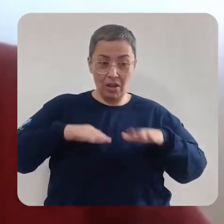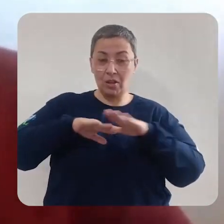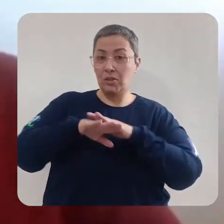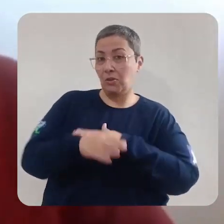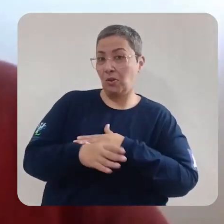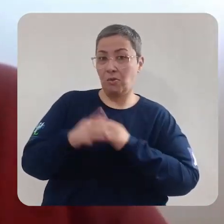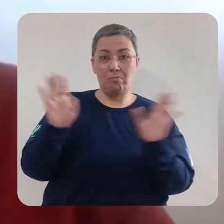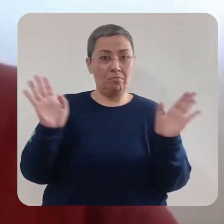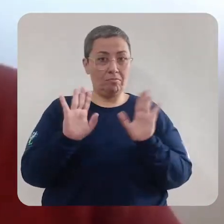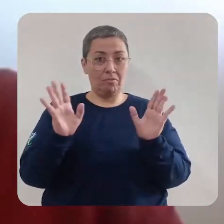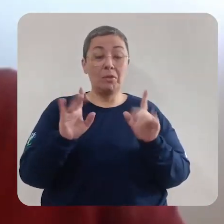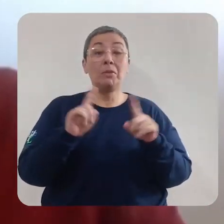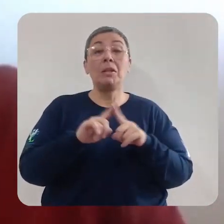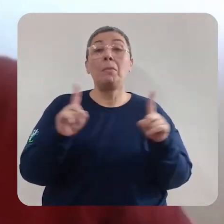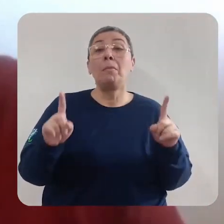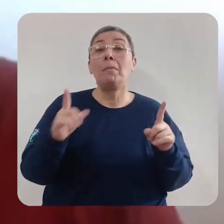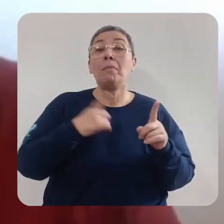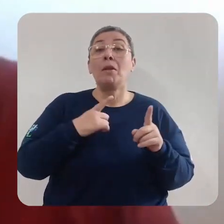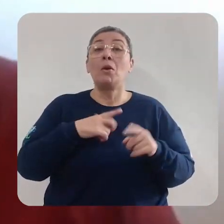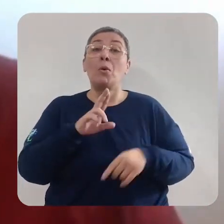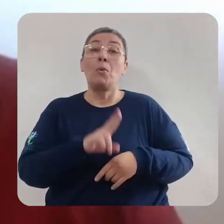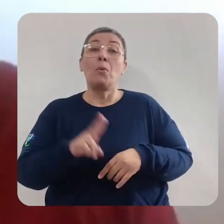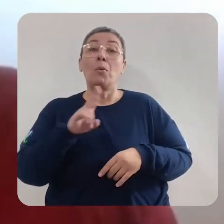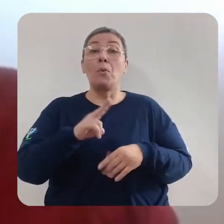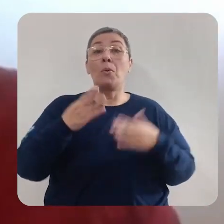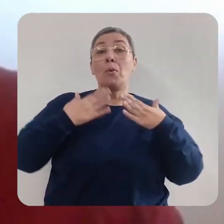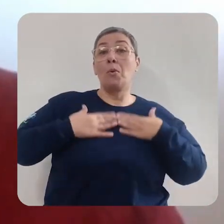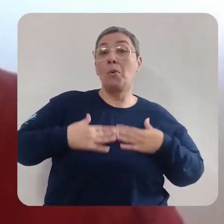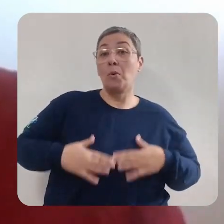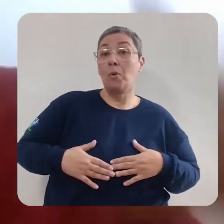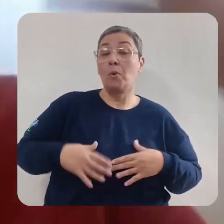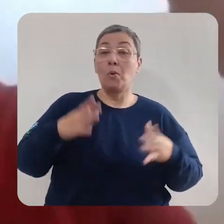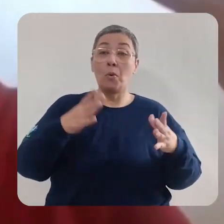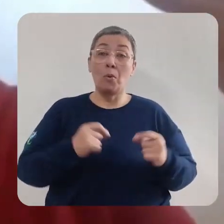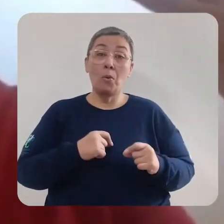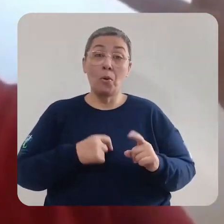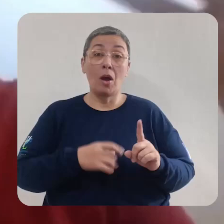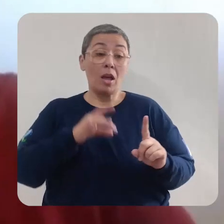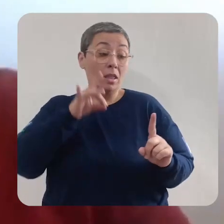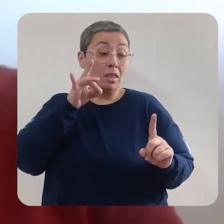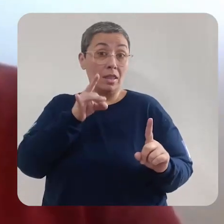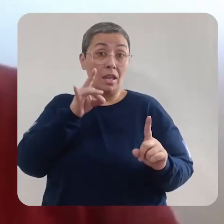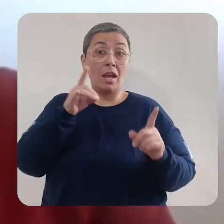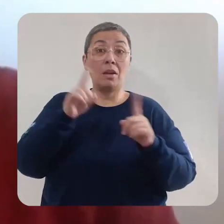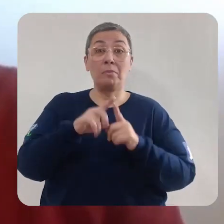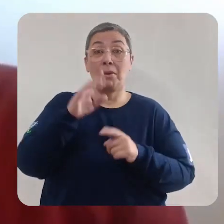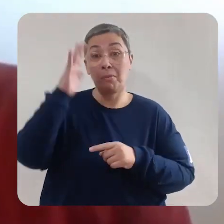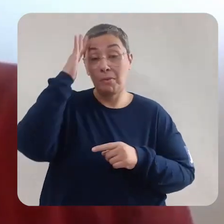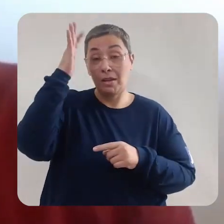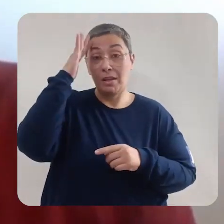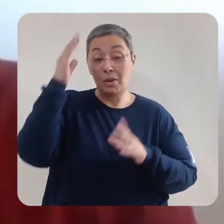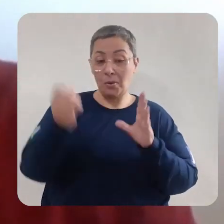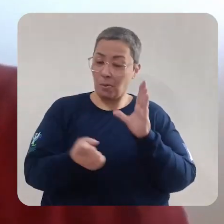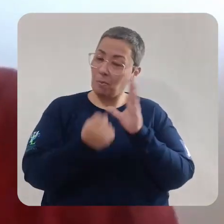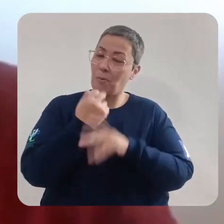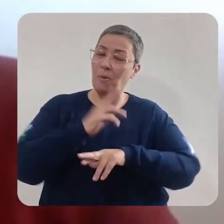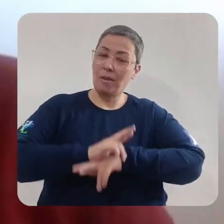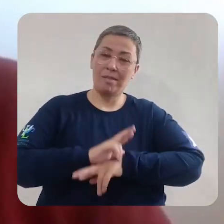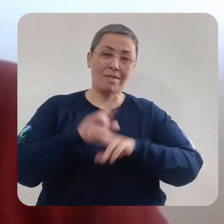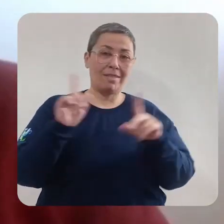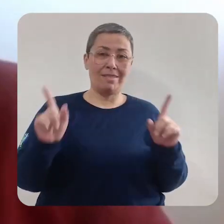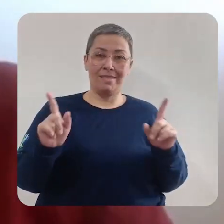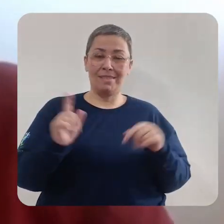aquelas tradicionais, como de witch. Também tem muita gente que se fantasia como um personagem ou que usa a imaginação para criar uma